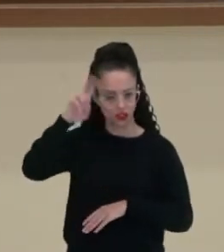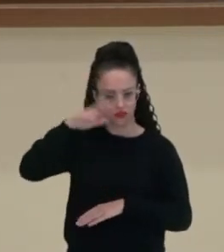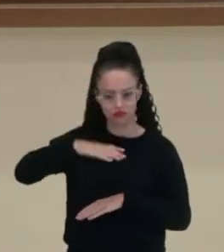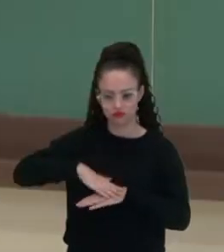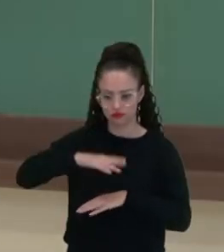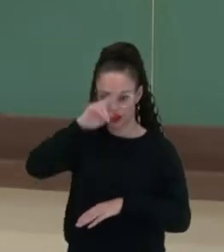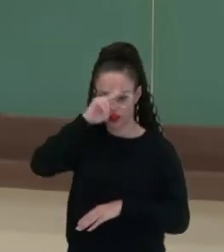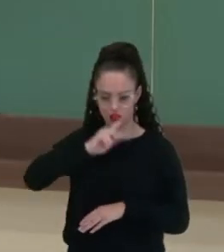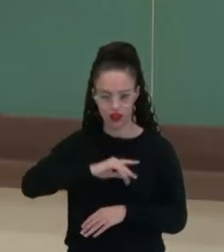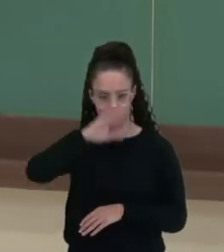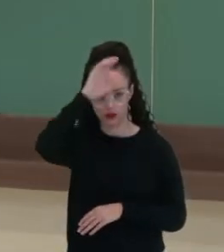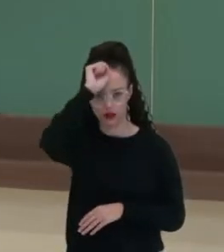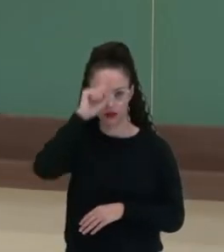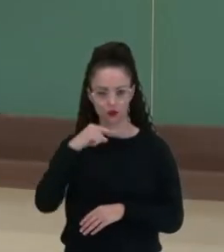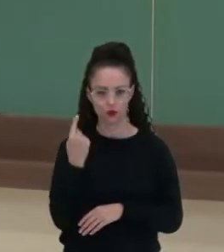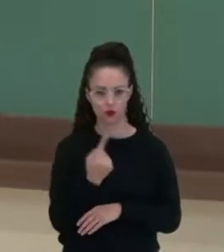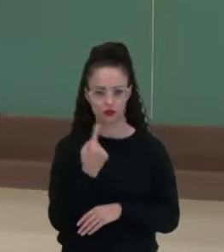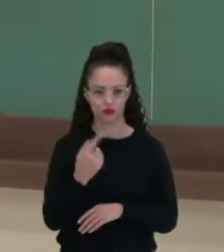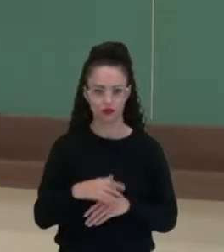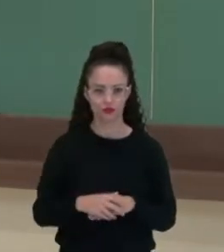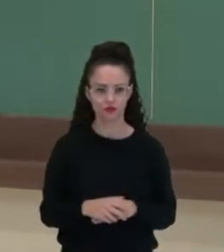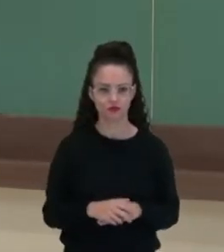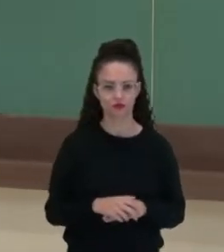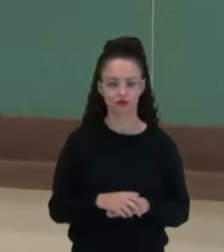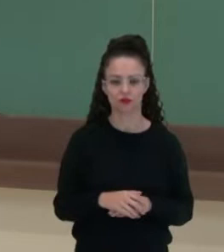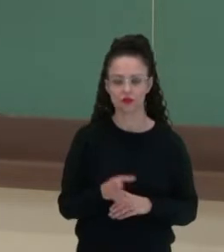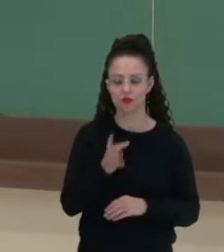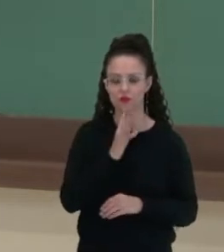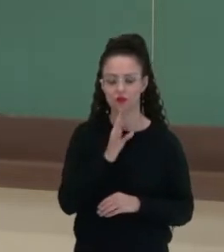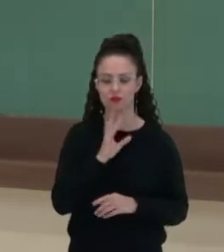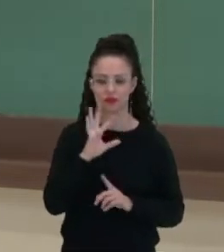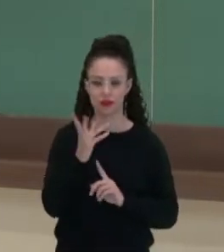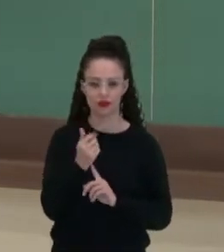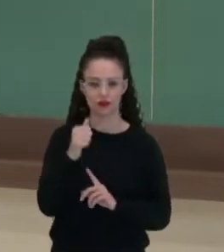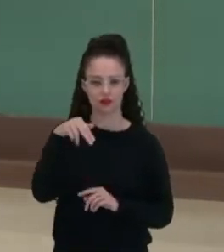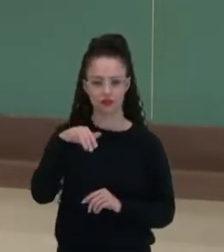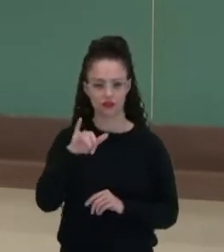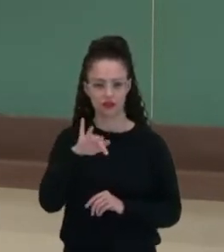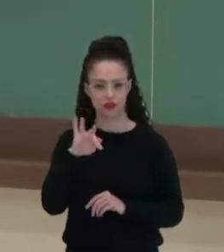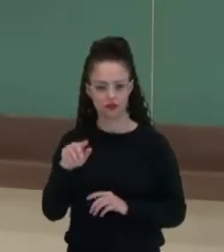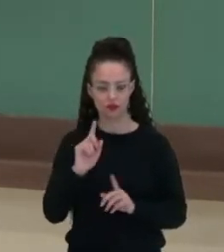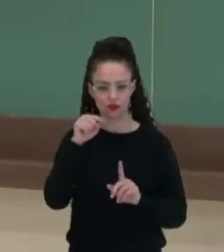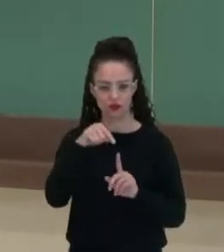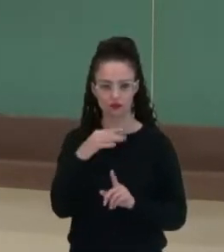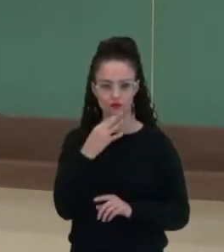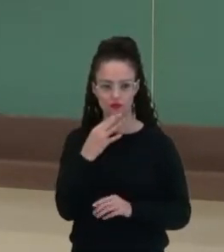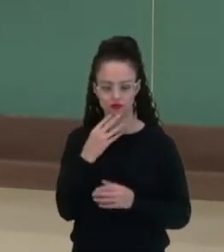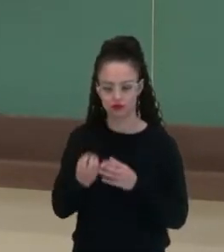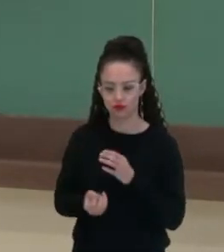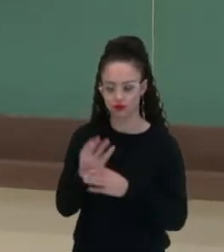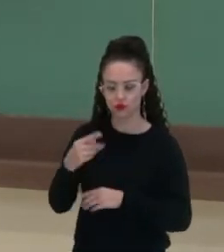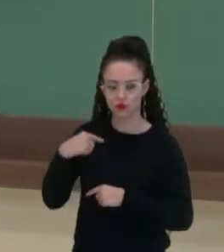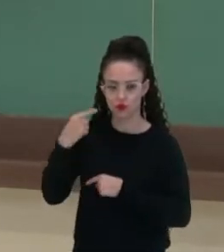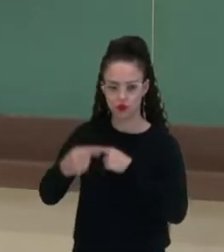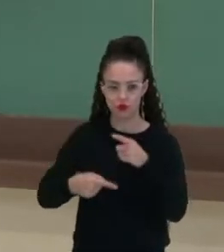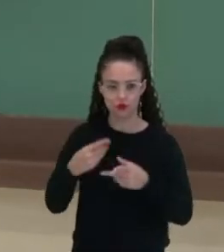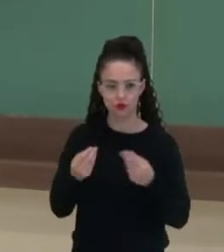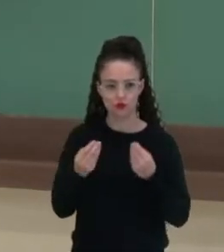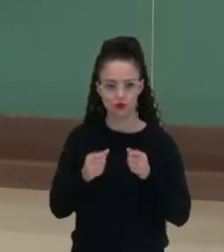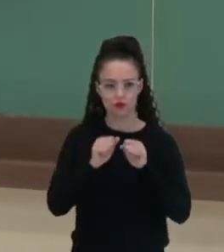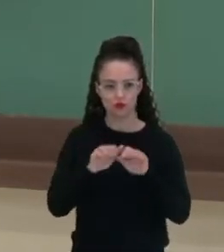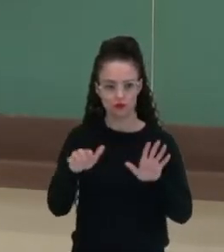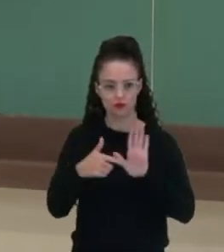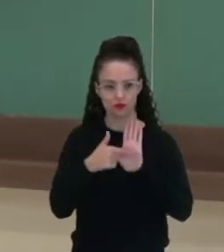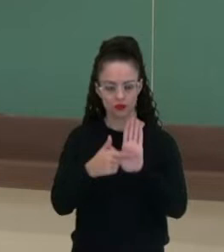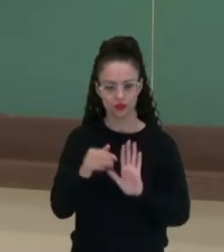aprenderam sozinhos. Então, conhecer a arte naif, né, seus objetivos, origens e como ela se manifestou,